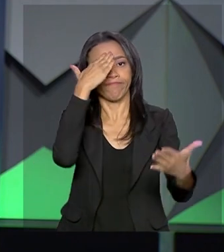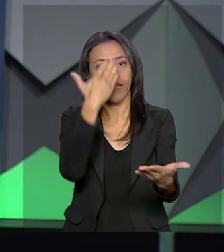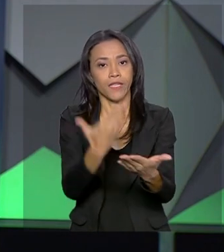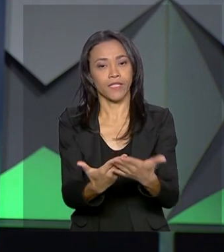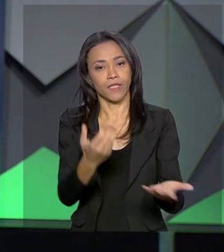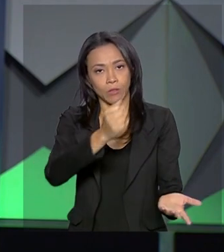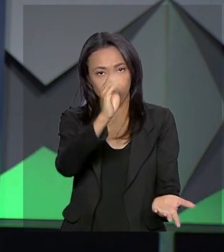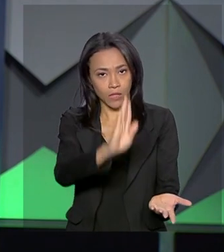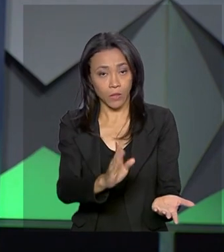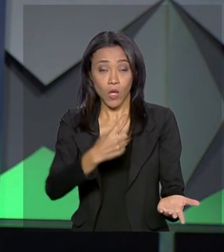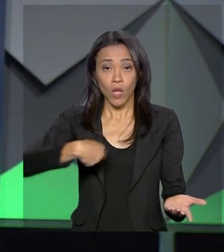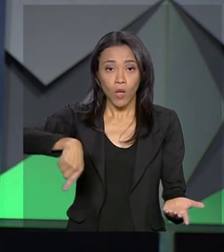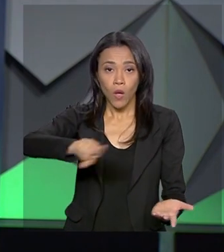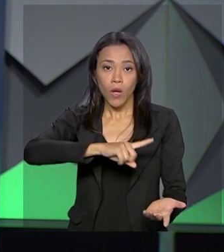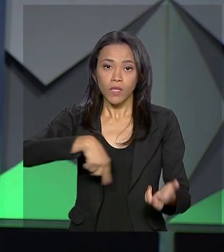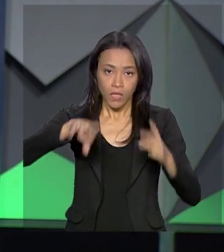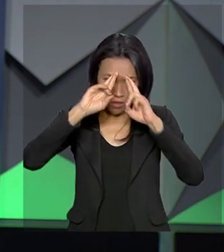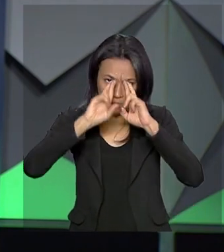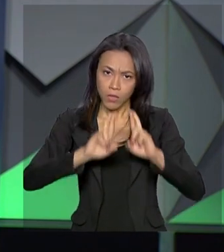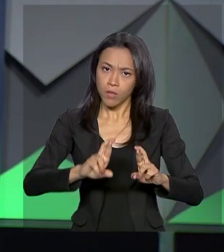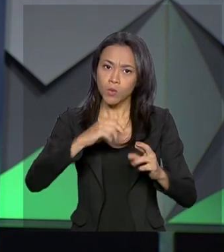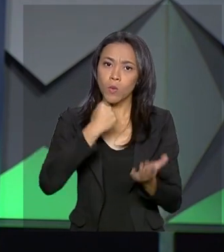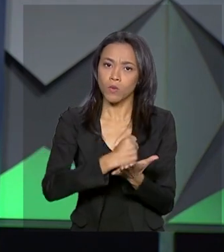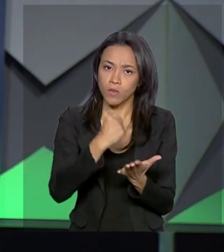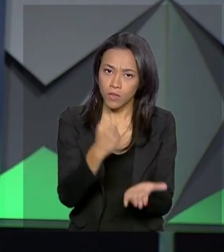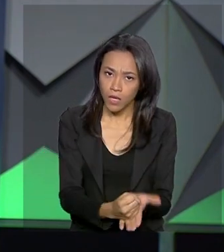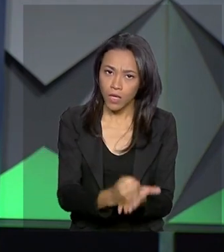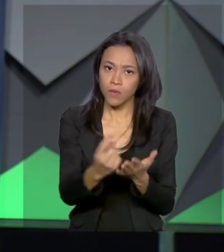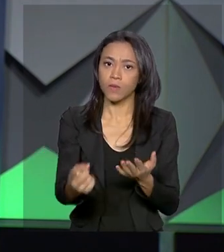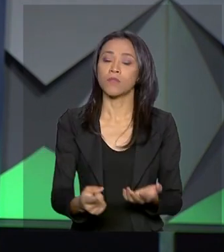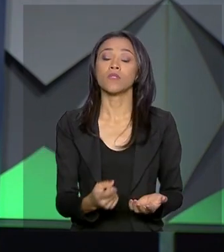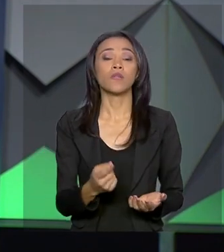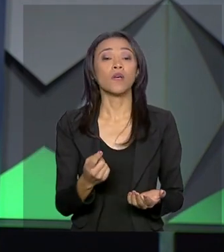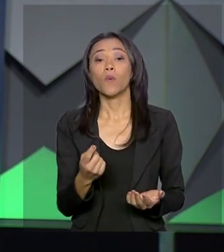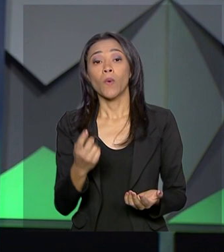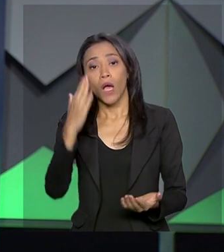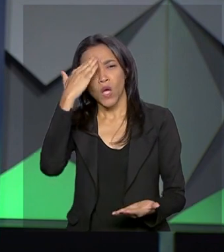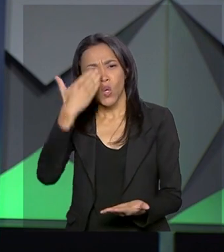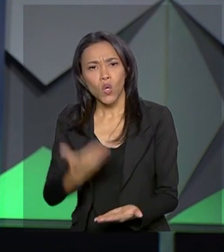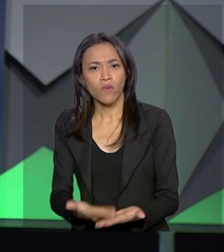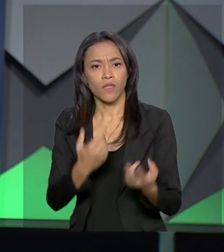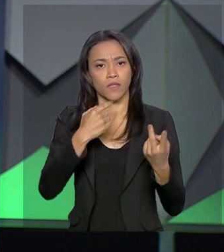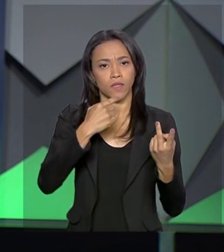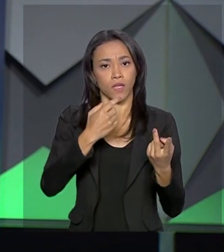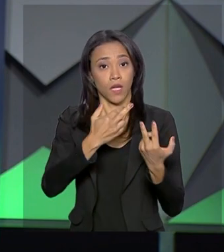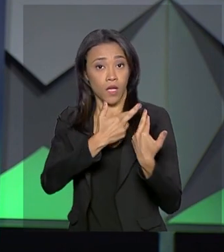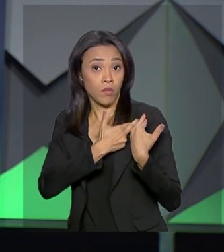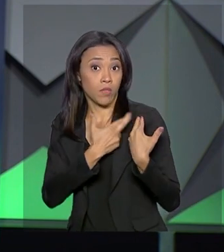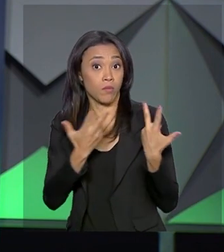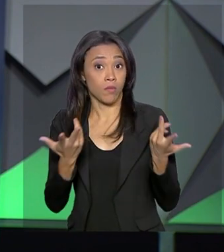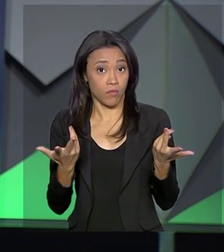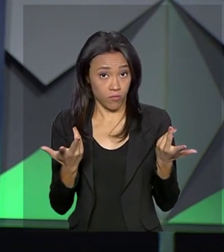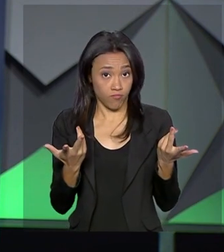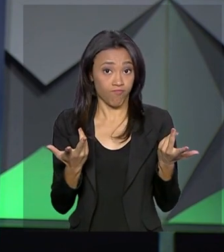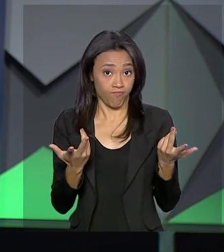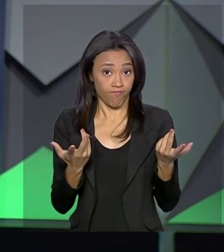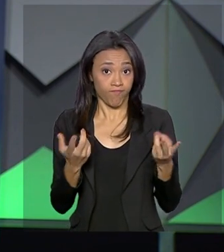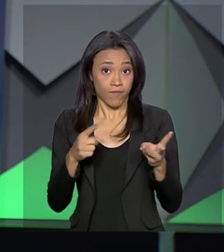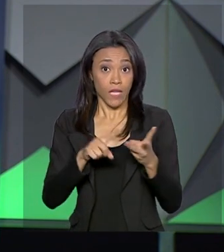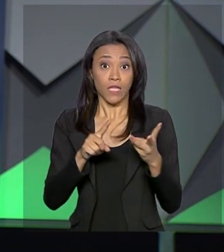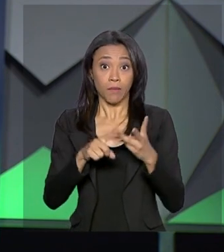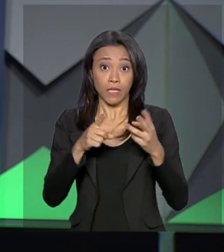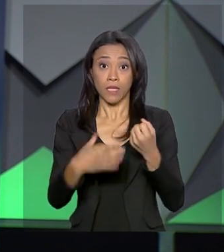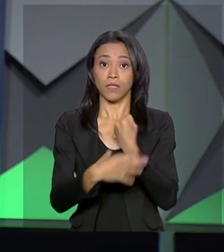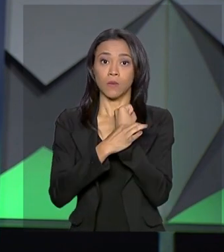Nós respeitamos contratos, a confiança, a responsabilidade, a retaguarda